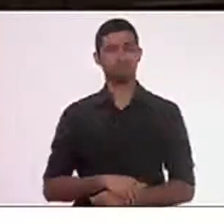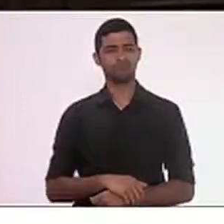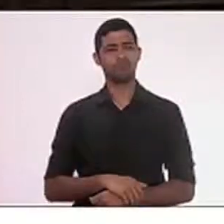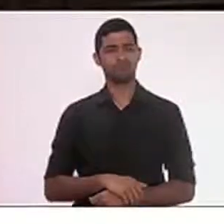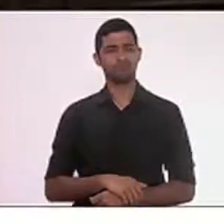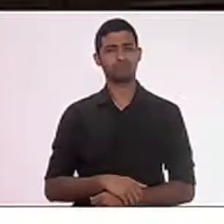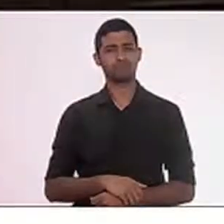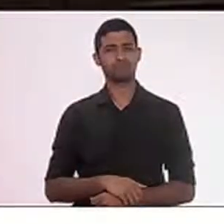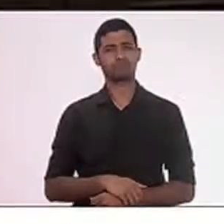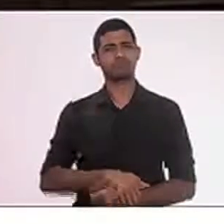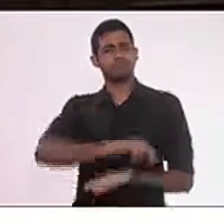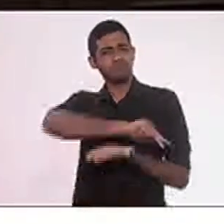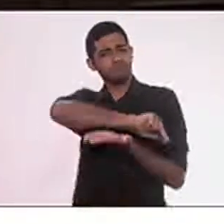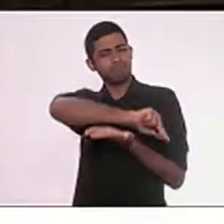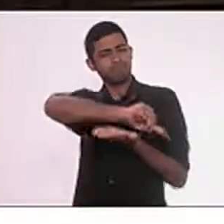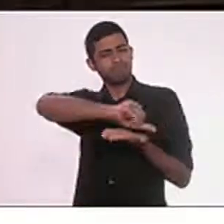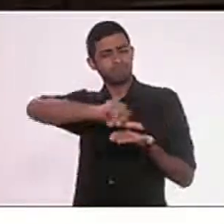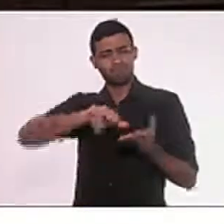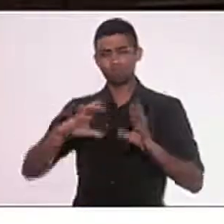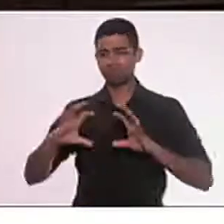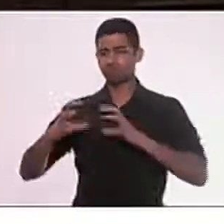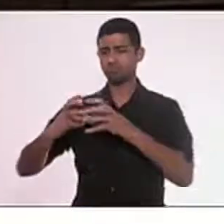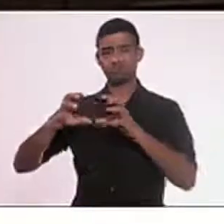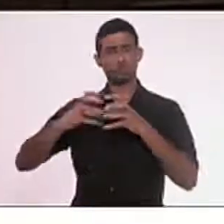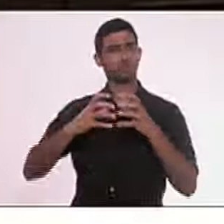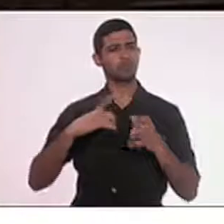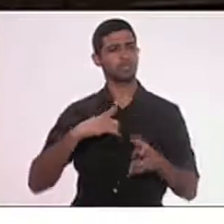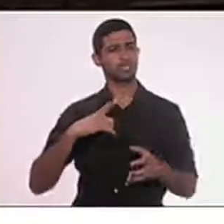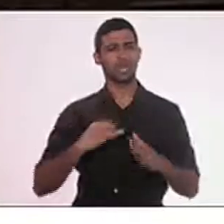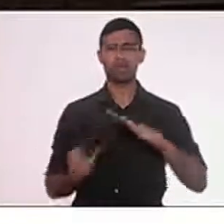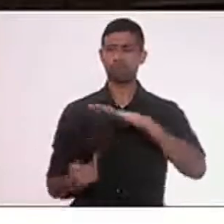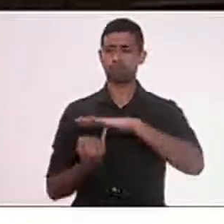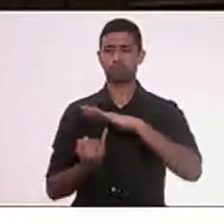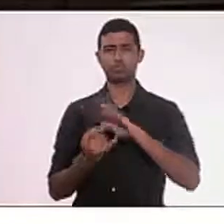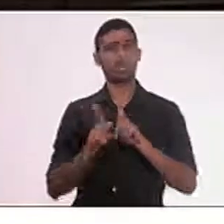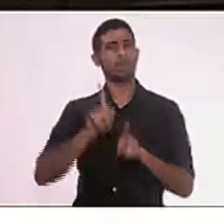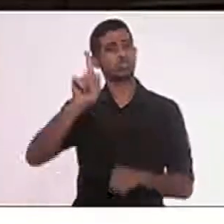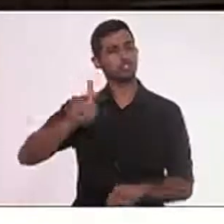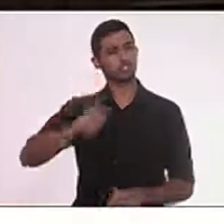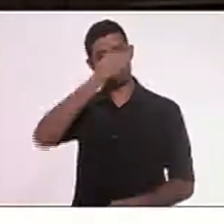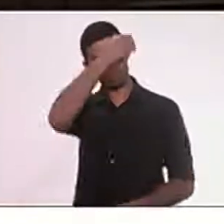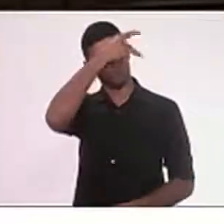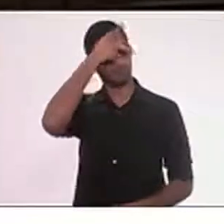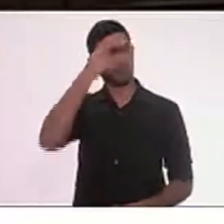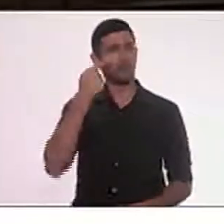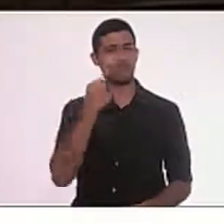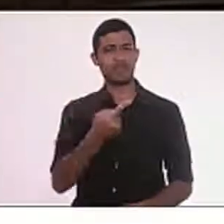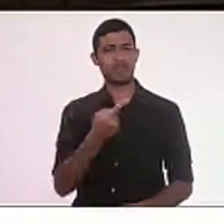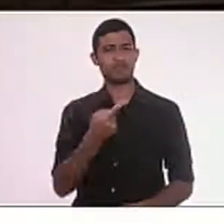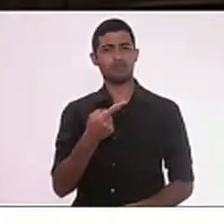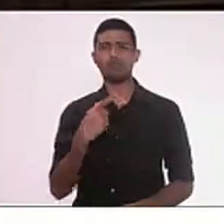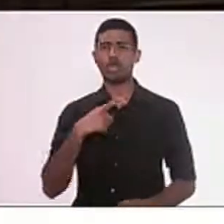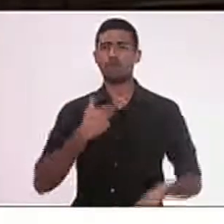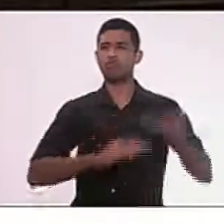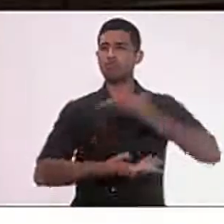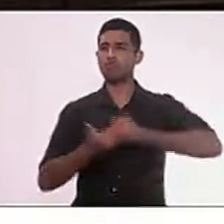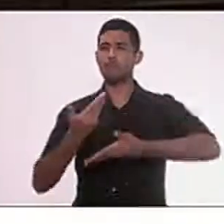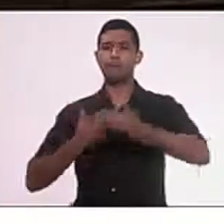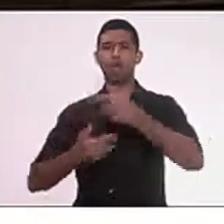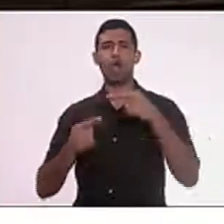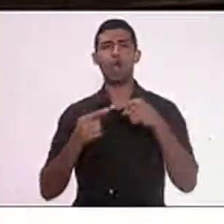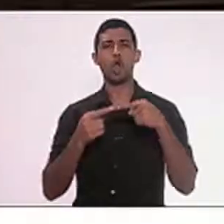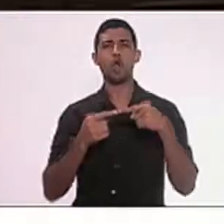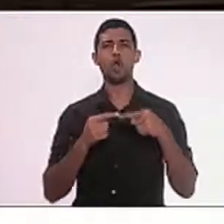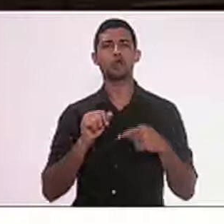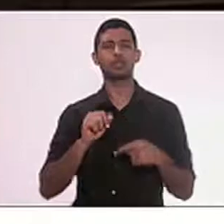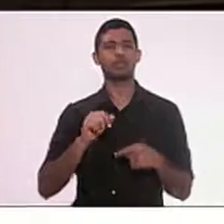vários coletivos, instituições, gestores públicos diretamente envolvidos na aquisição da